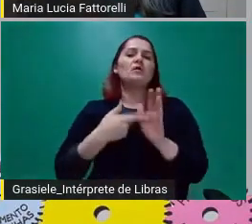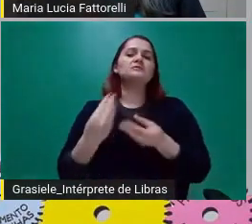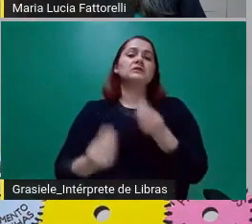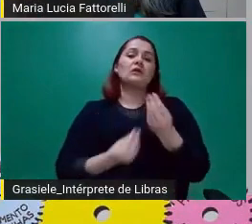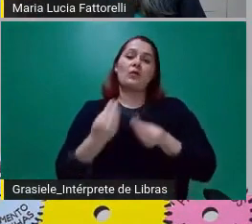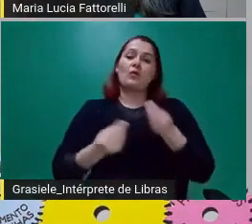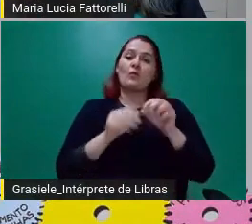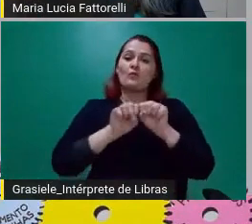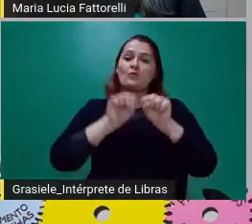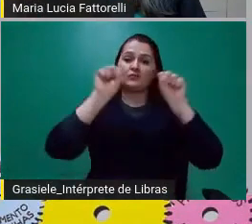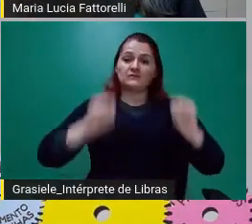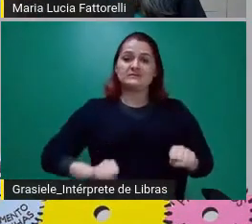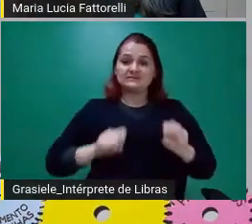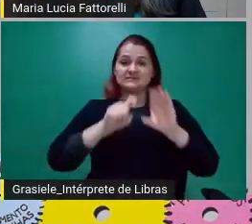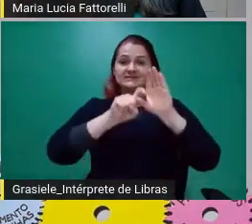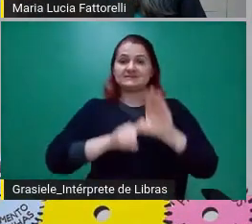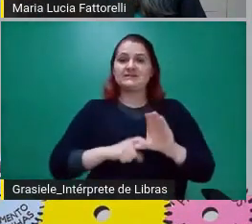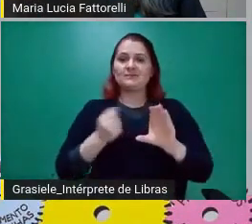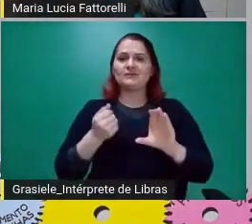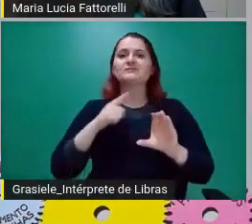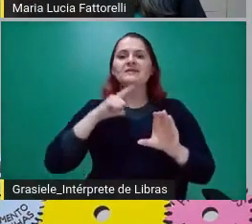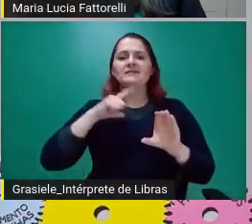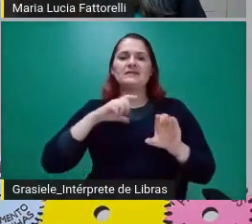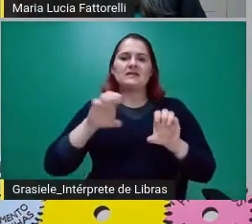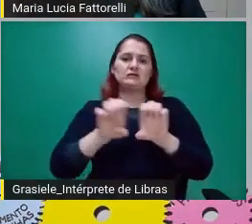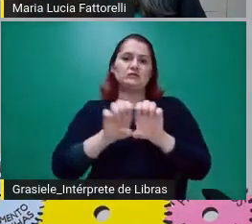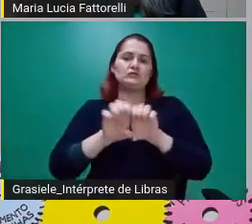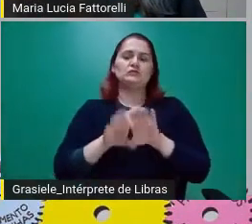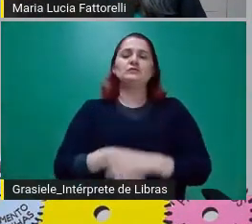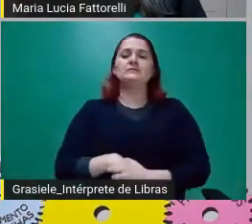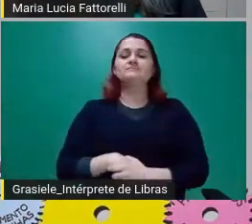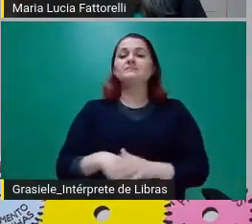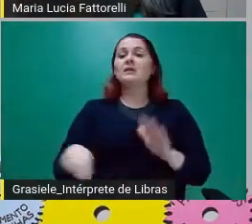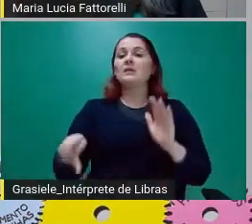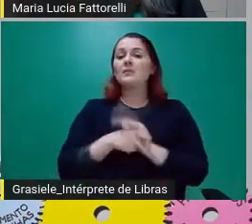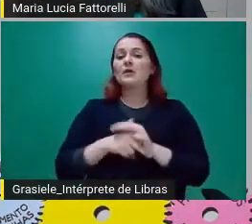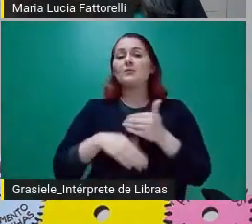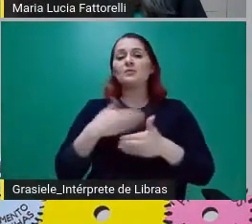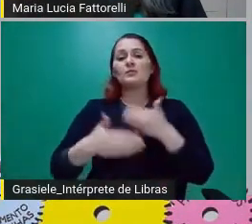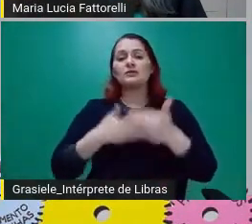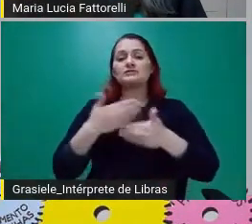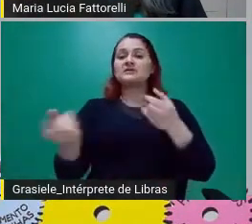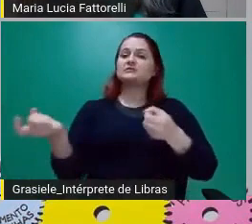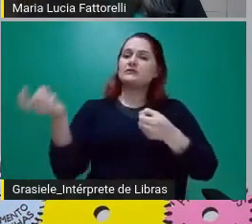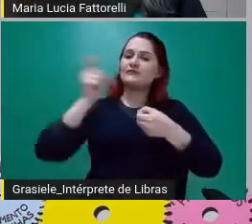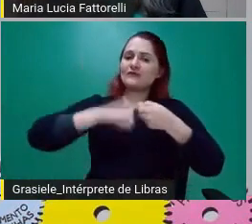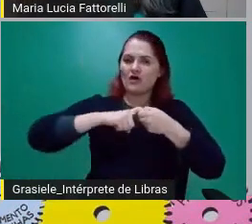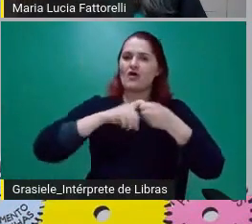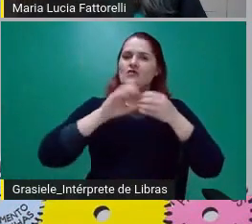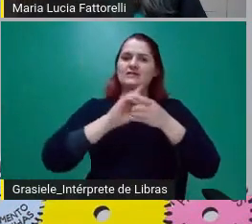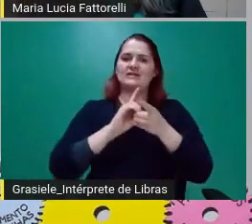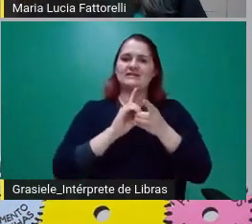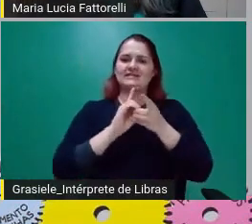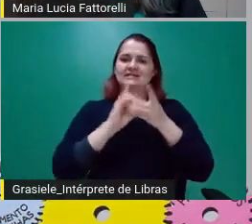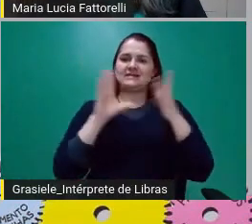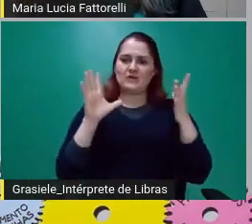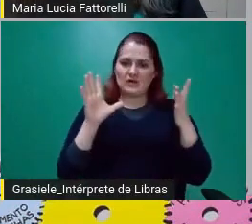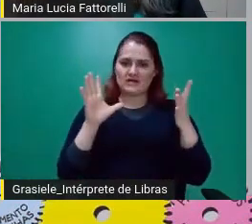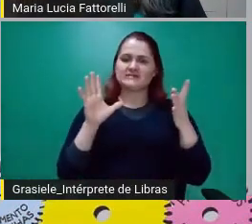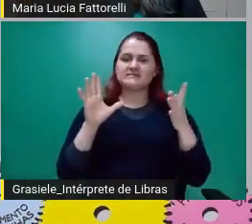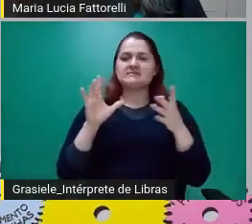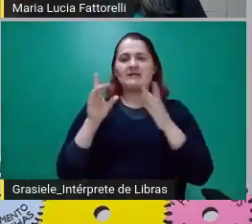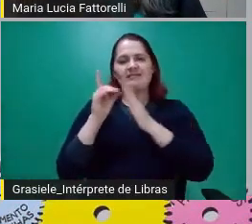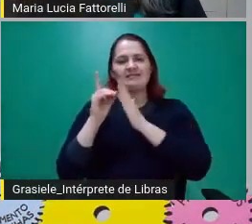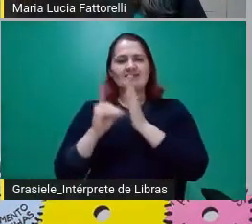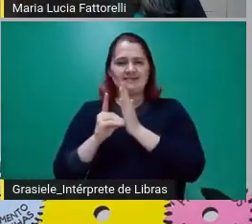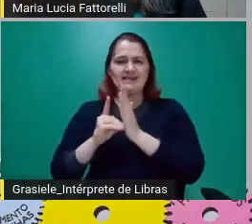já se estruturava. Com o processo de redemocratização, que se inicia nesse período